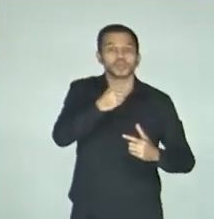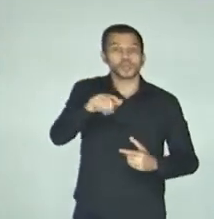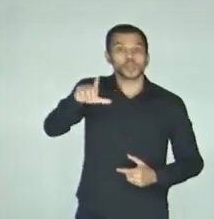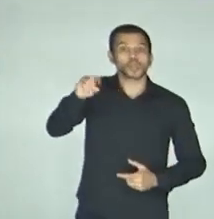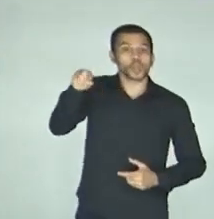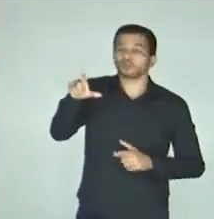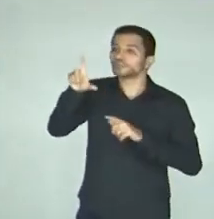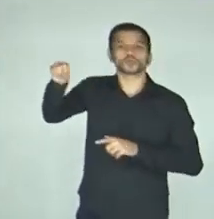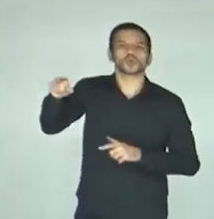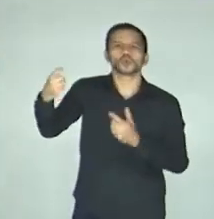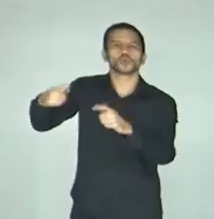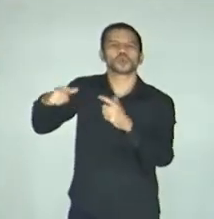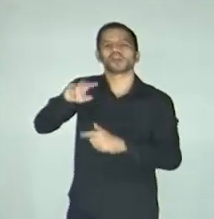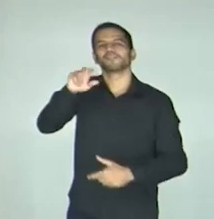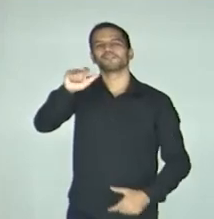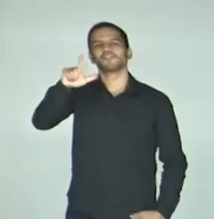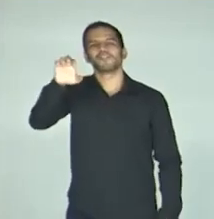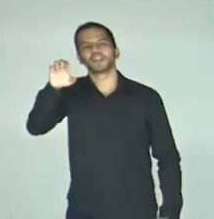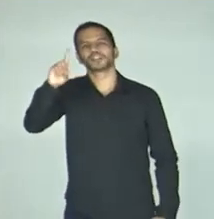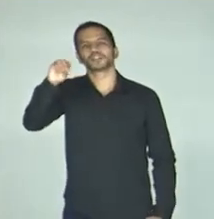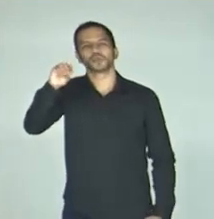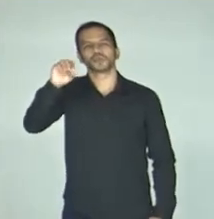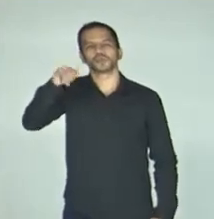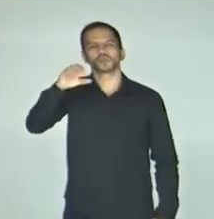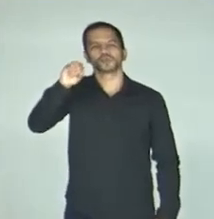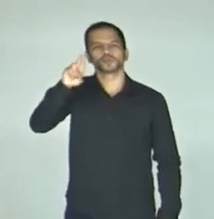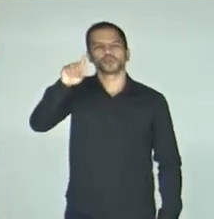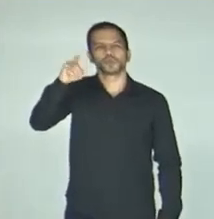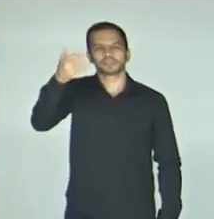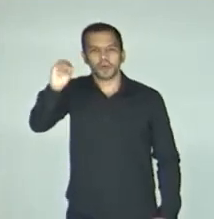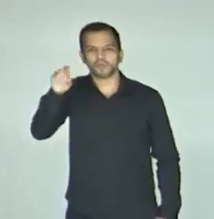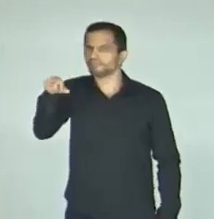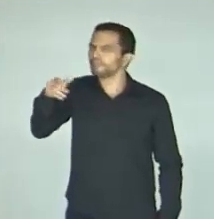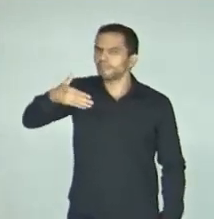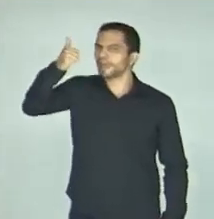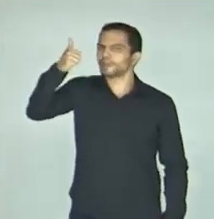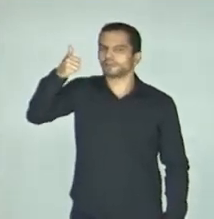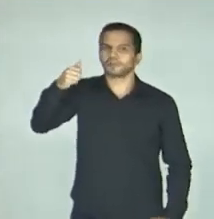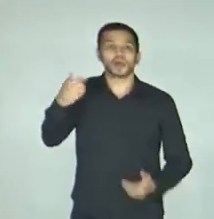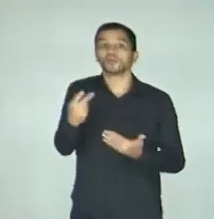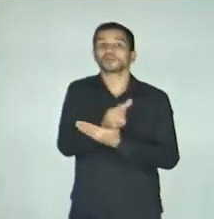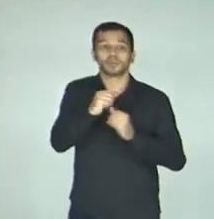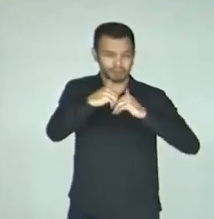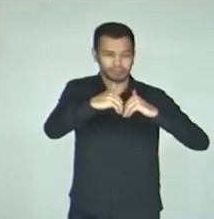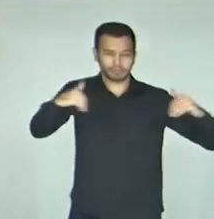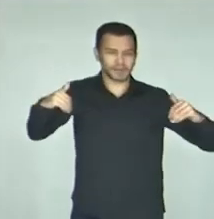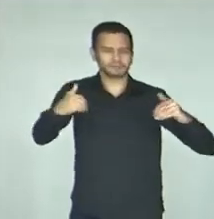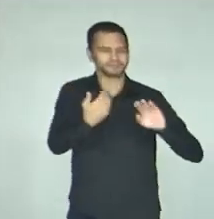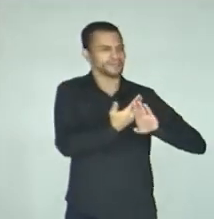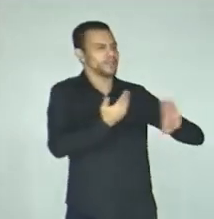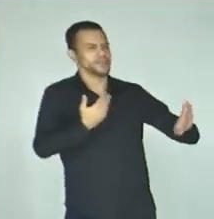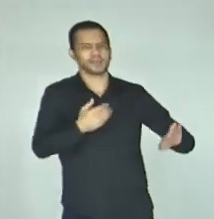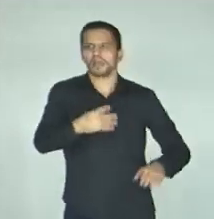todo o Vale do Jordão e partiu em direção ao leste assim os dois se separaram a rede olhou e falou